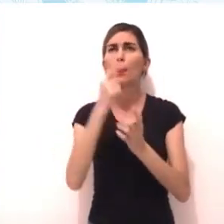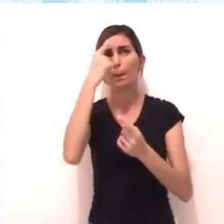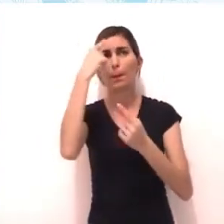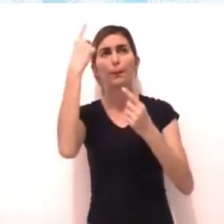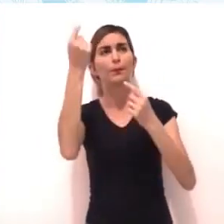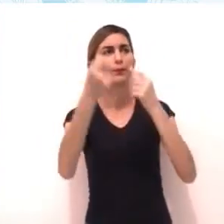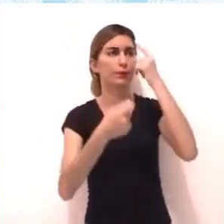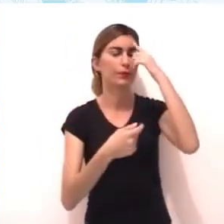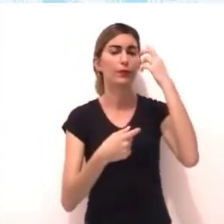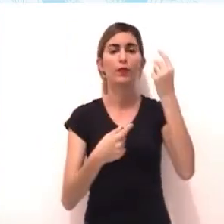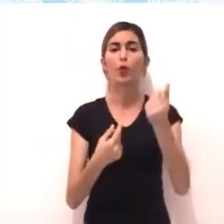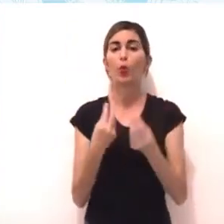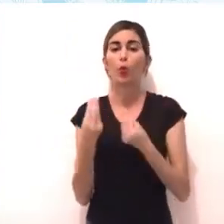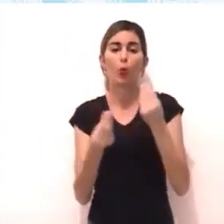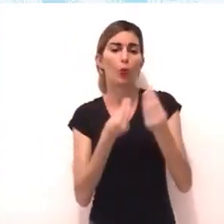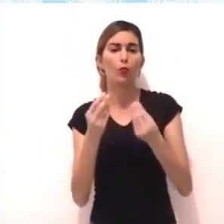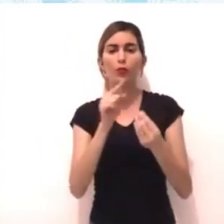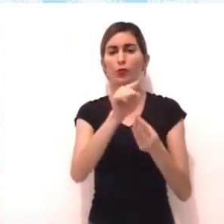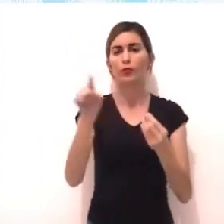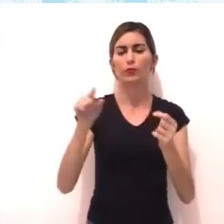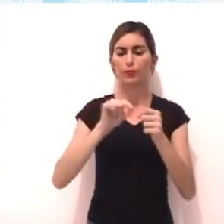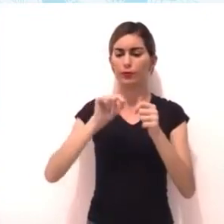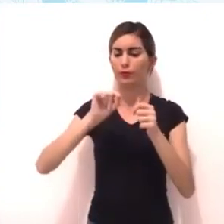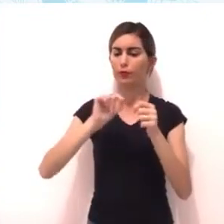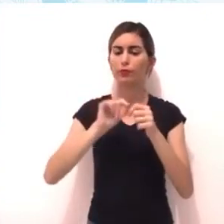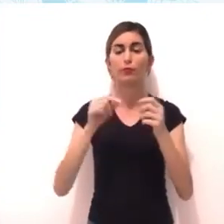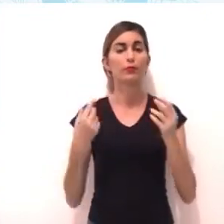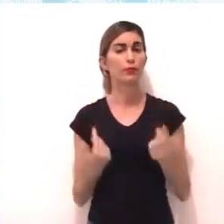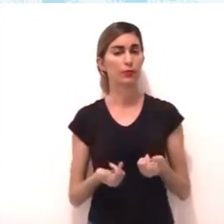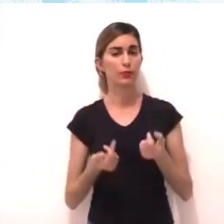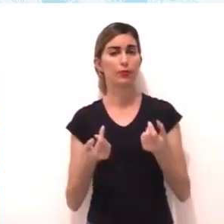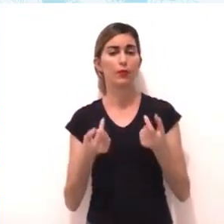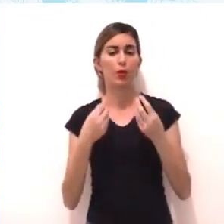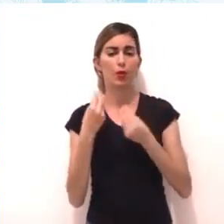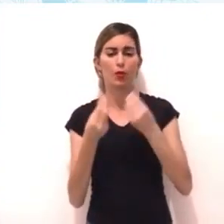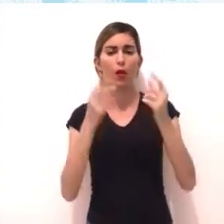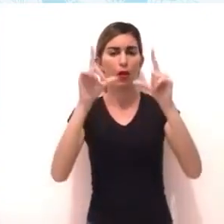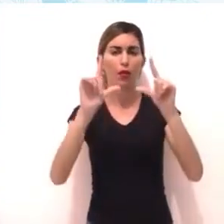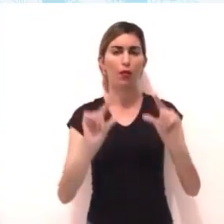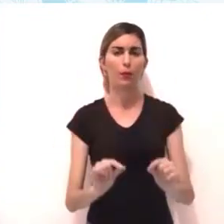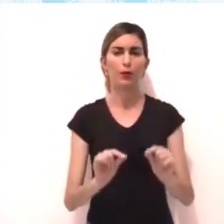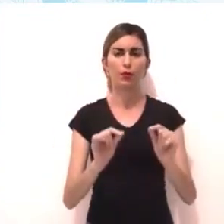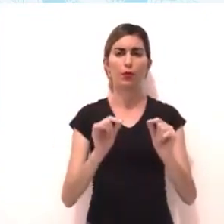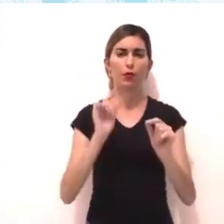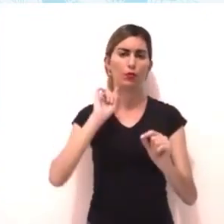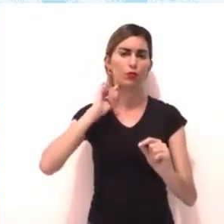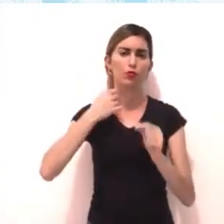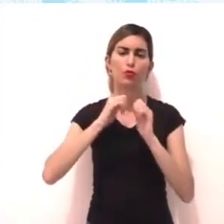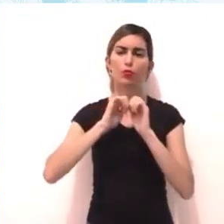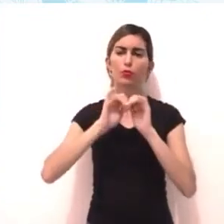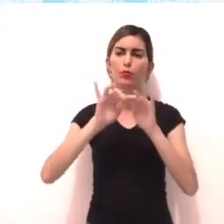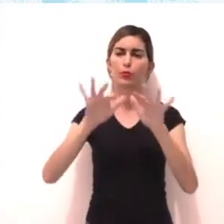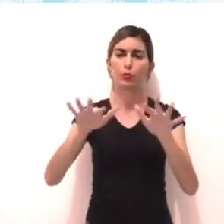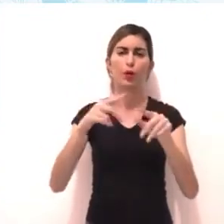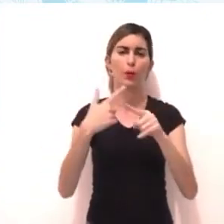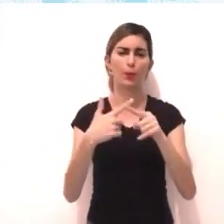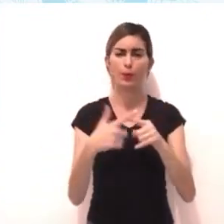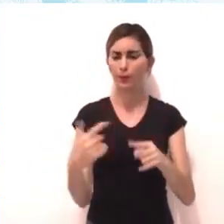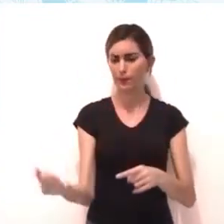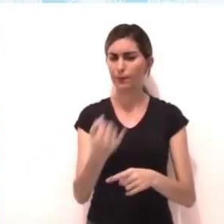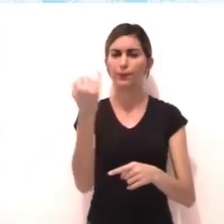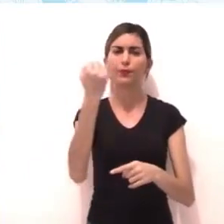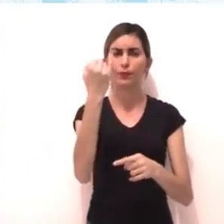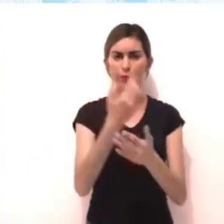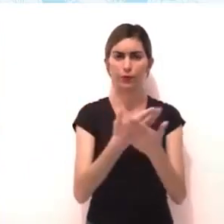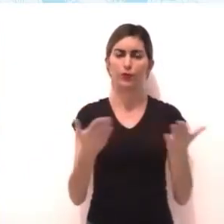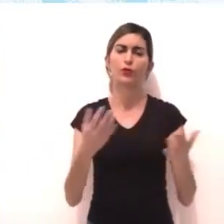ideias que você possa realizar para combater a poluição atmosférica, porque é muito importante